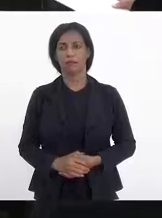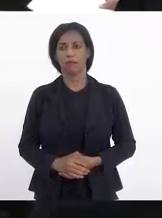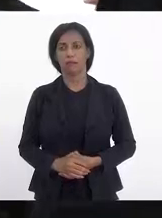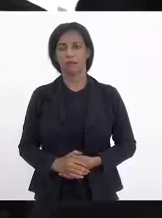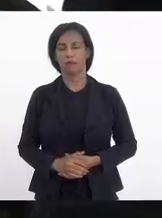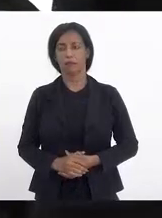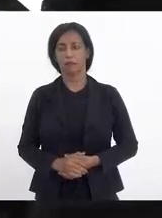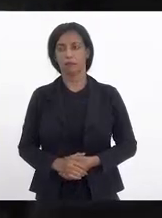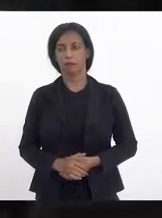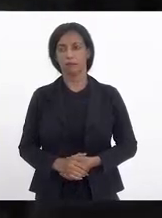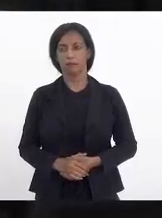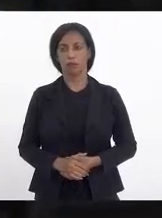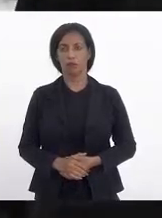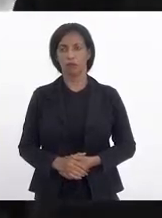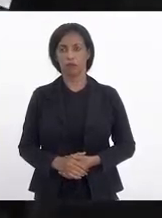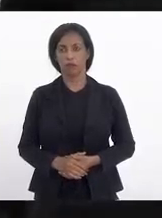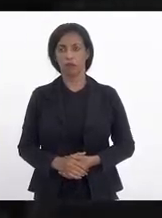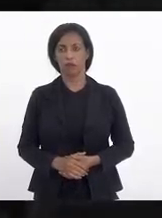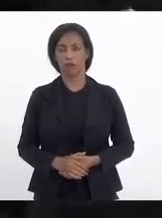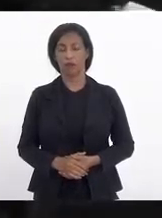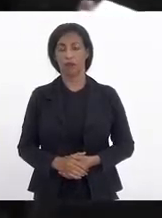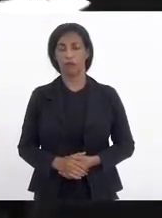E aí